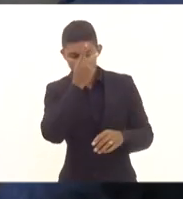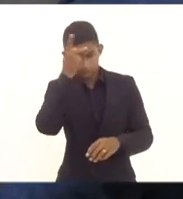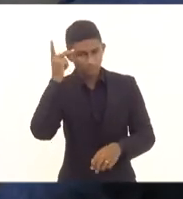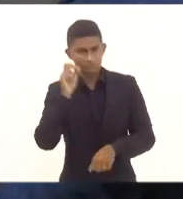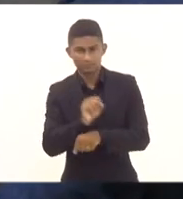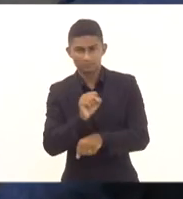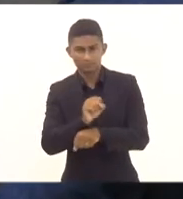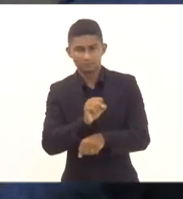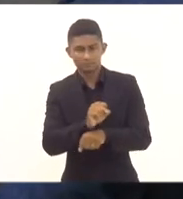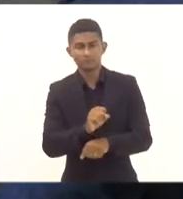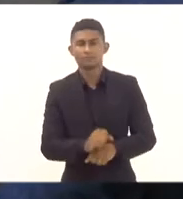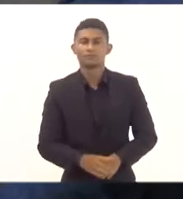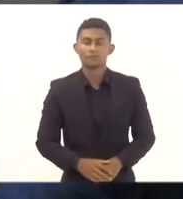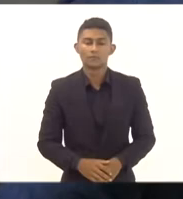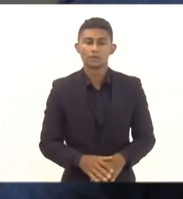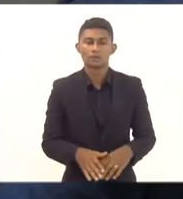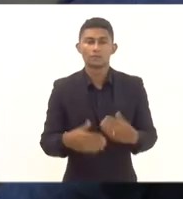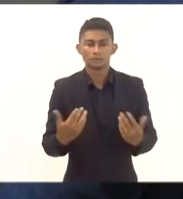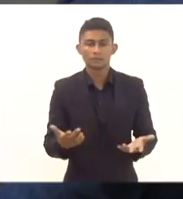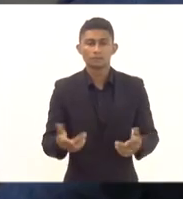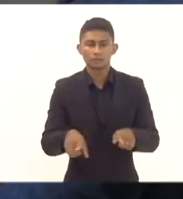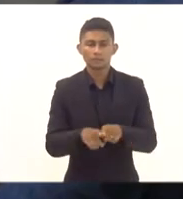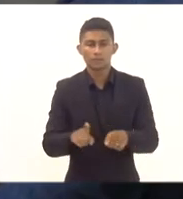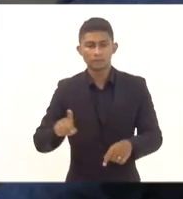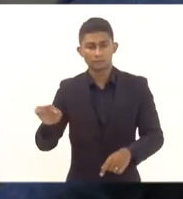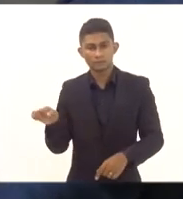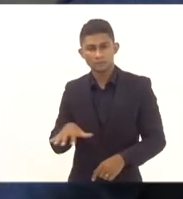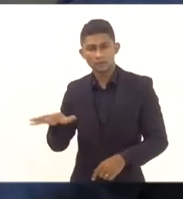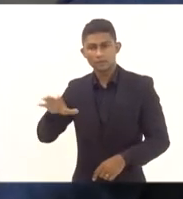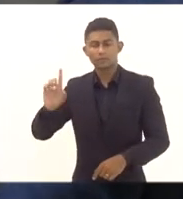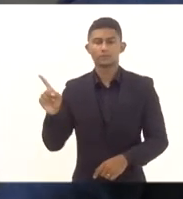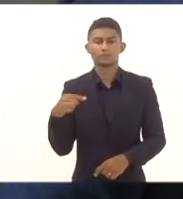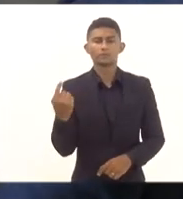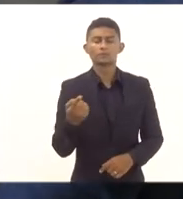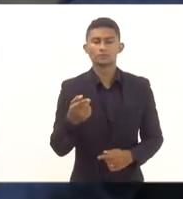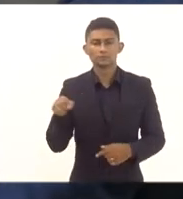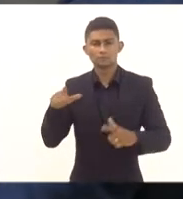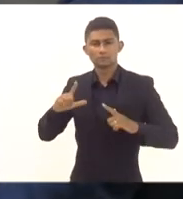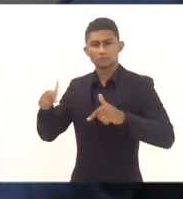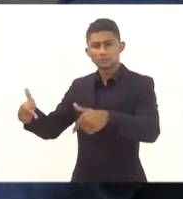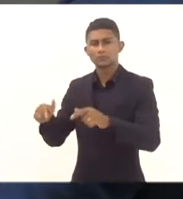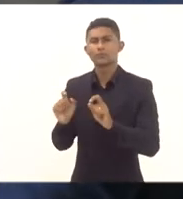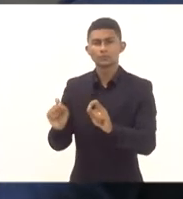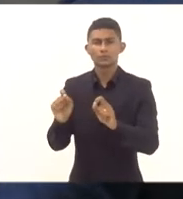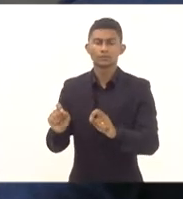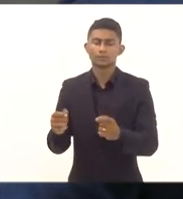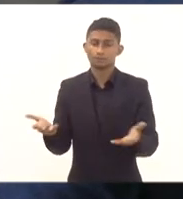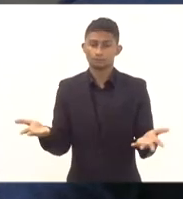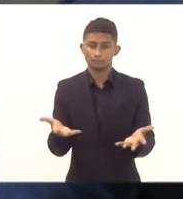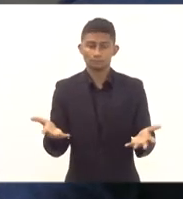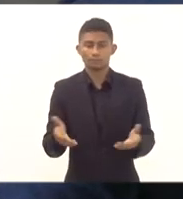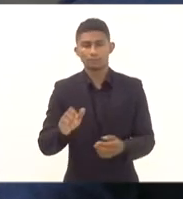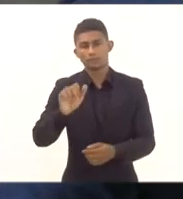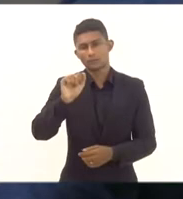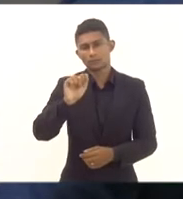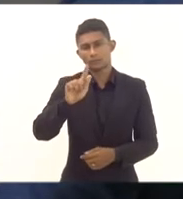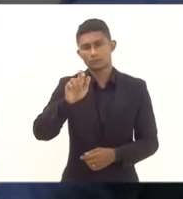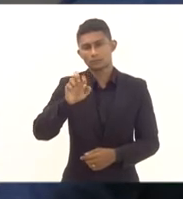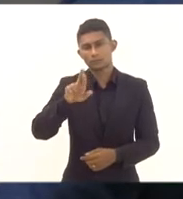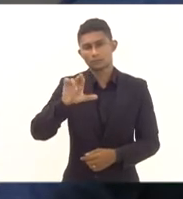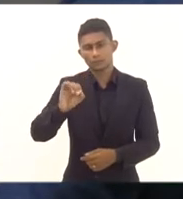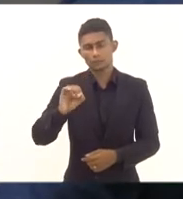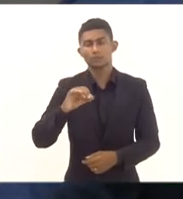relação a nossa a nossa atuação é nas favelas é hoje especificamente e ri tem tem